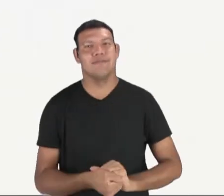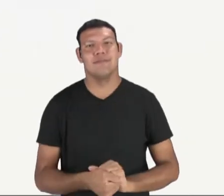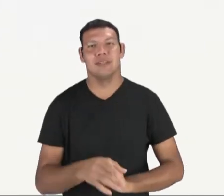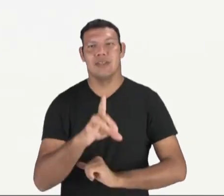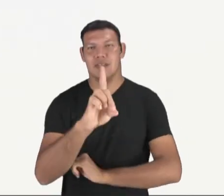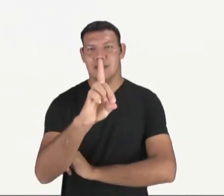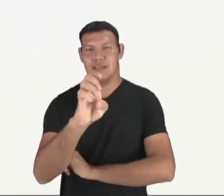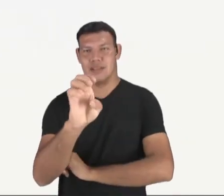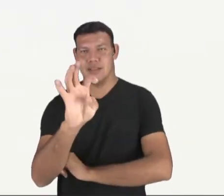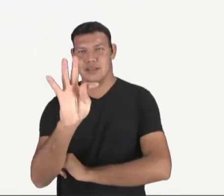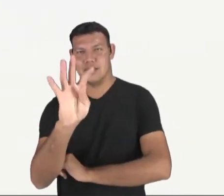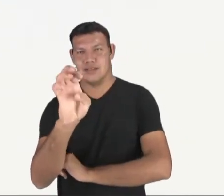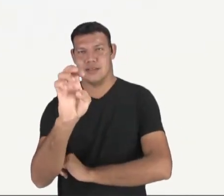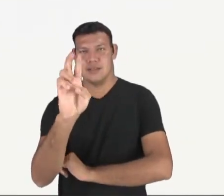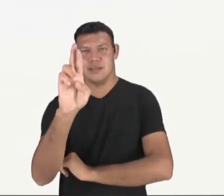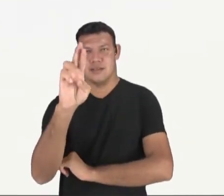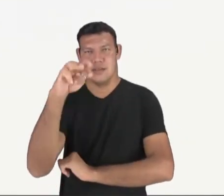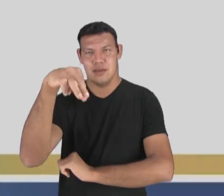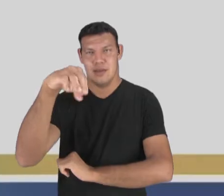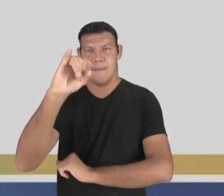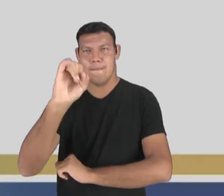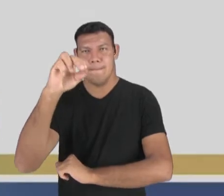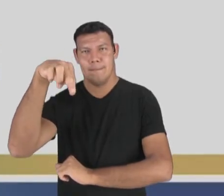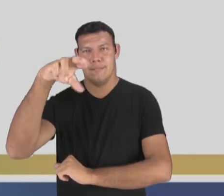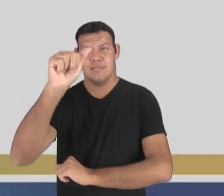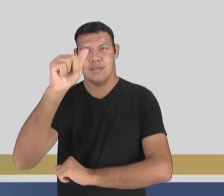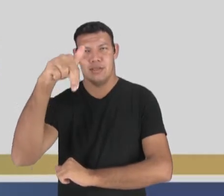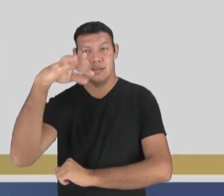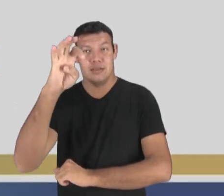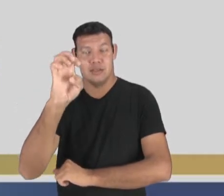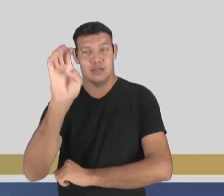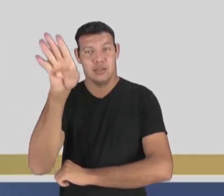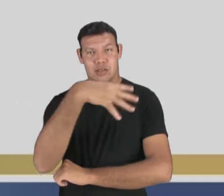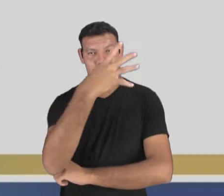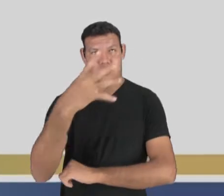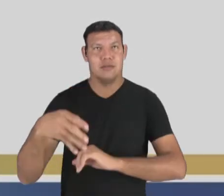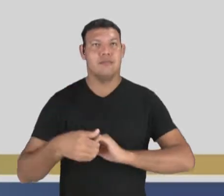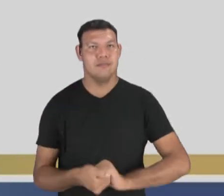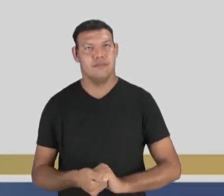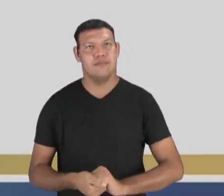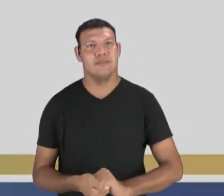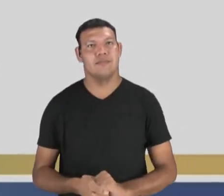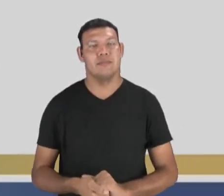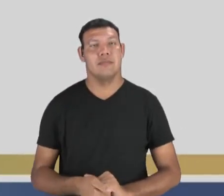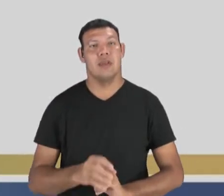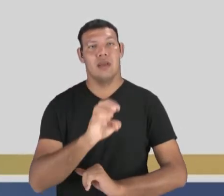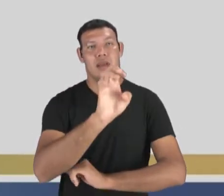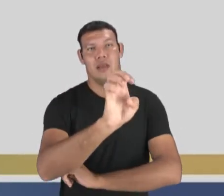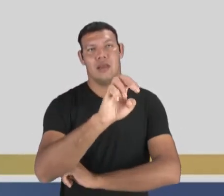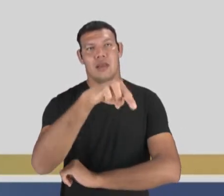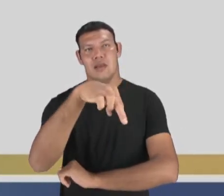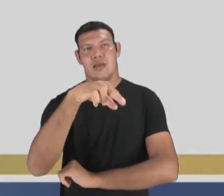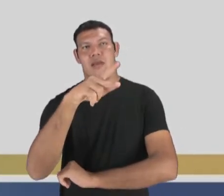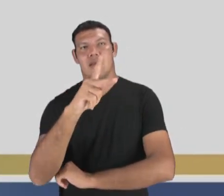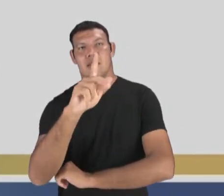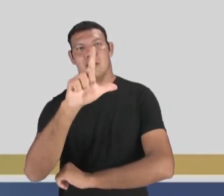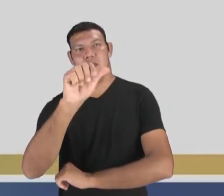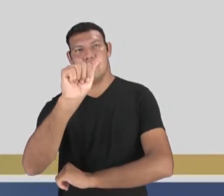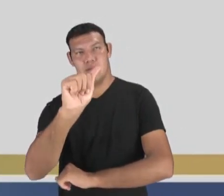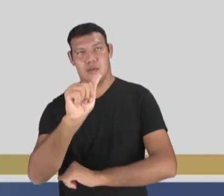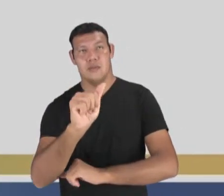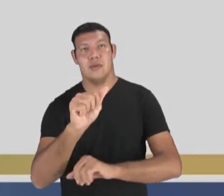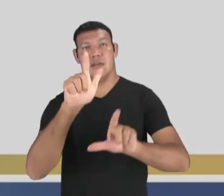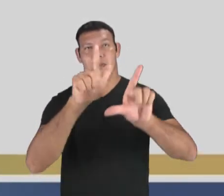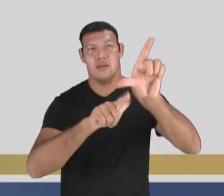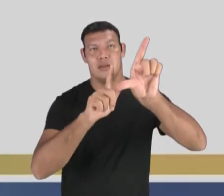de matriz. Tudo bem? Então, olha só. A inupla R2,